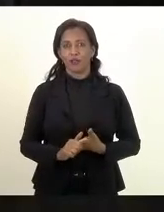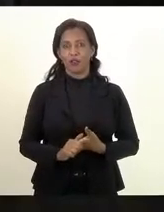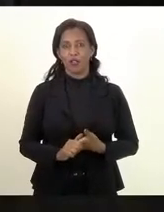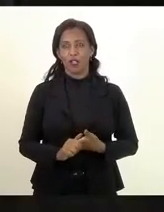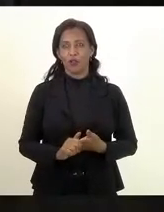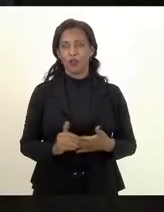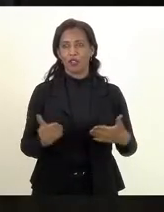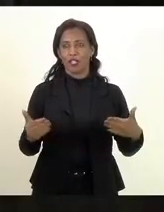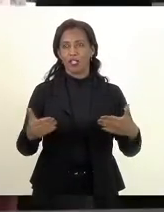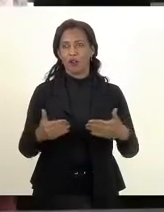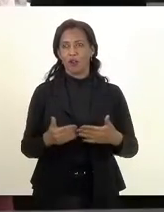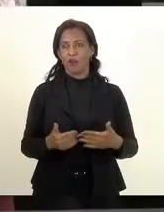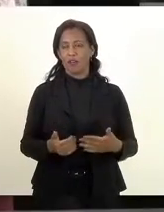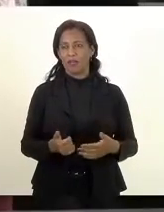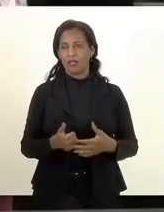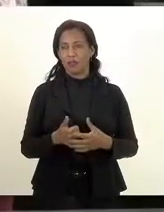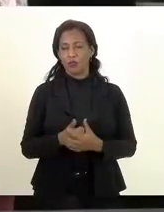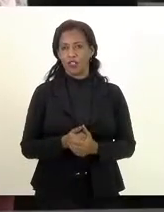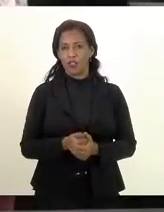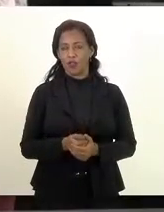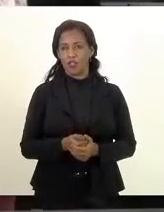com o voto contrário.